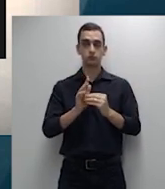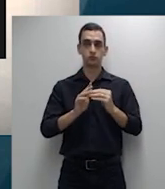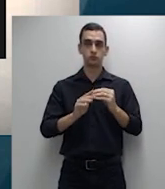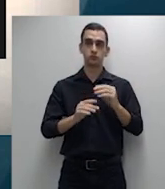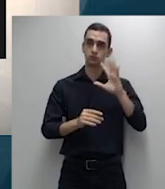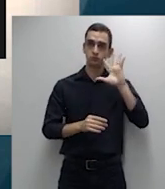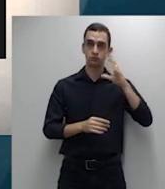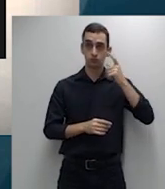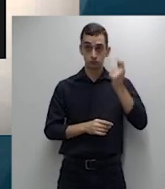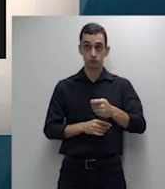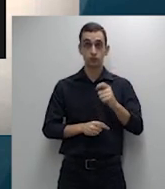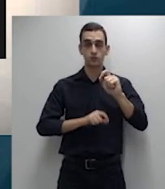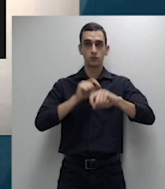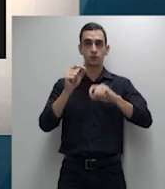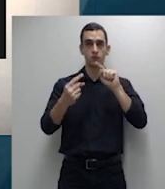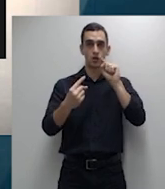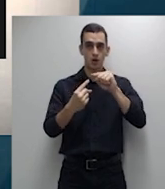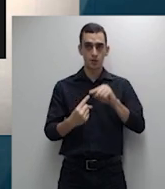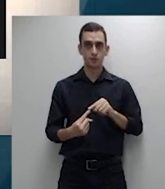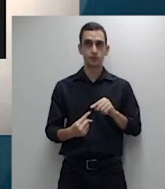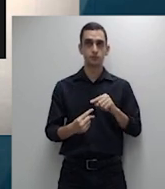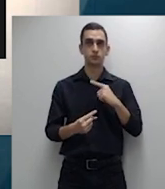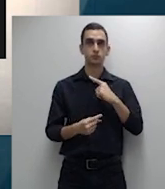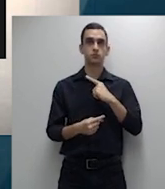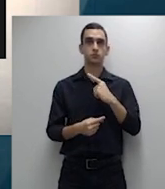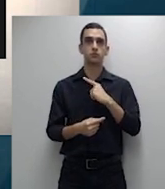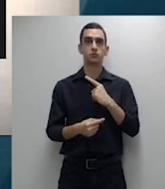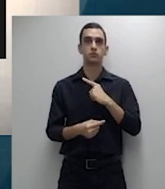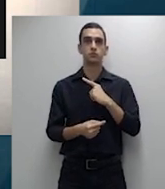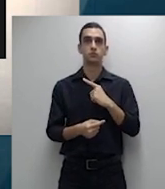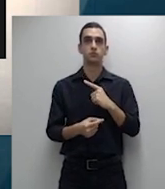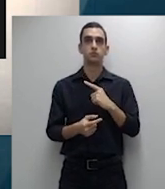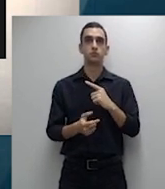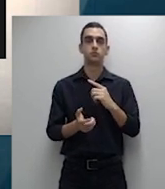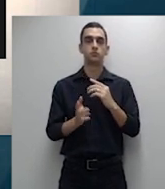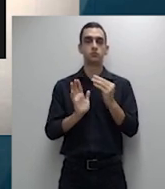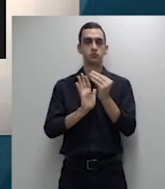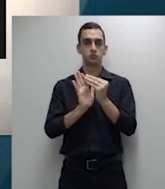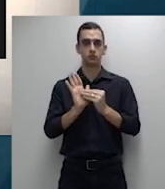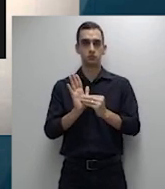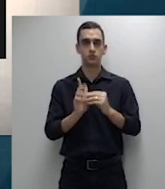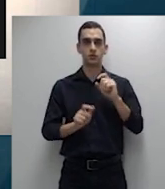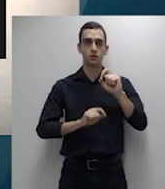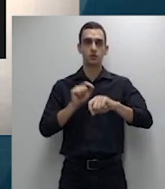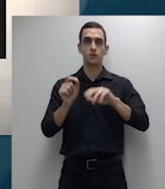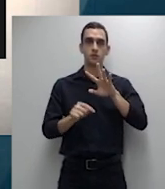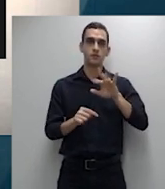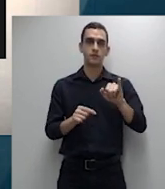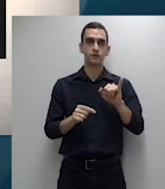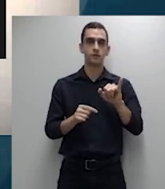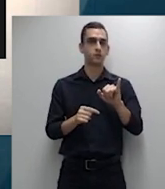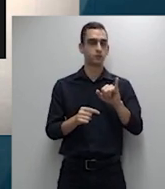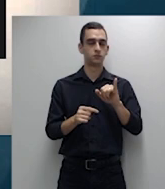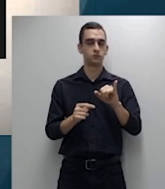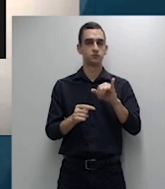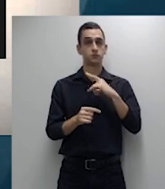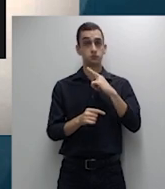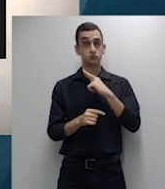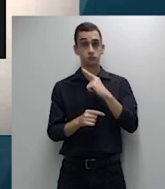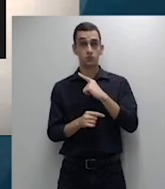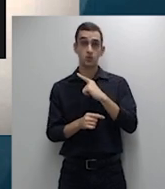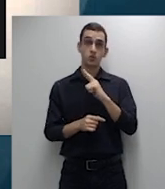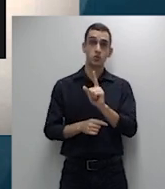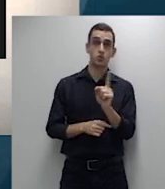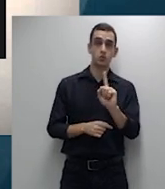a aplicação do tema 2001 ele determinou se averiguar se se era ou não o